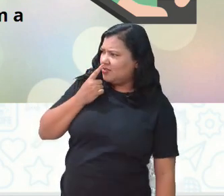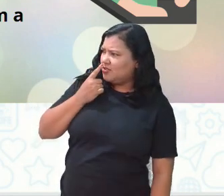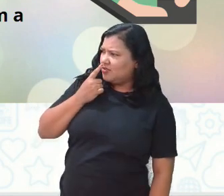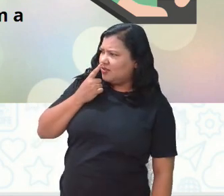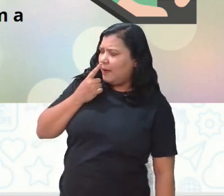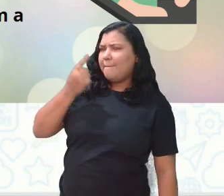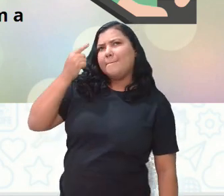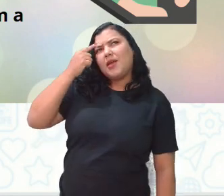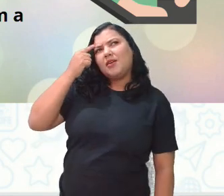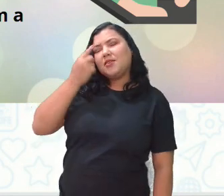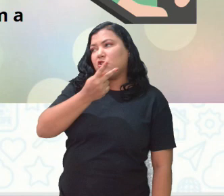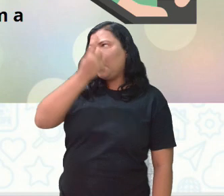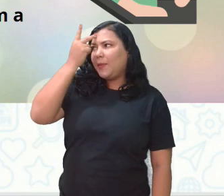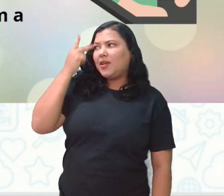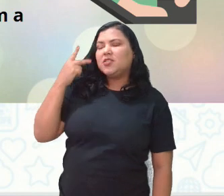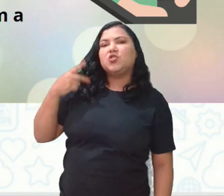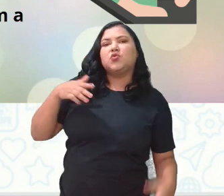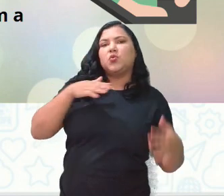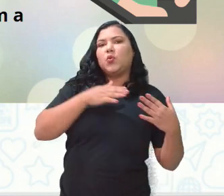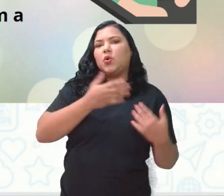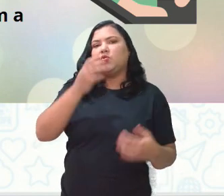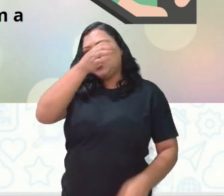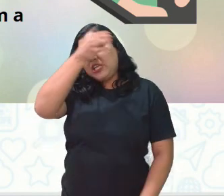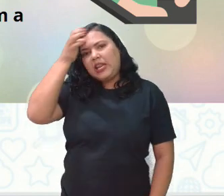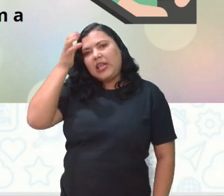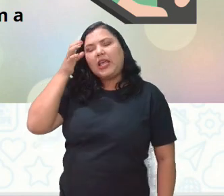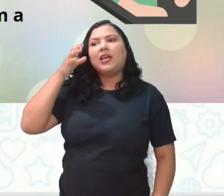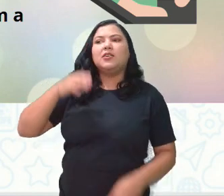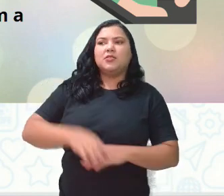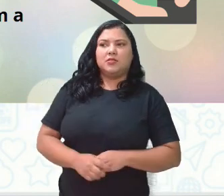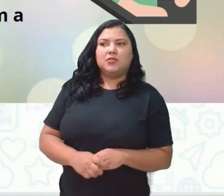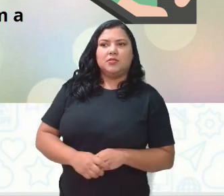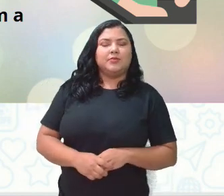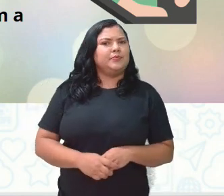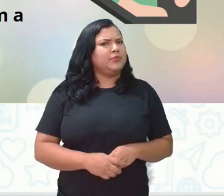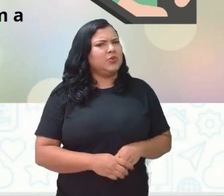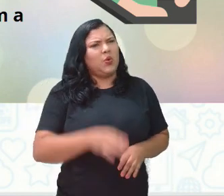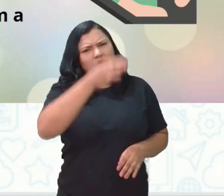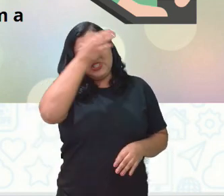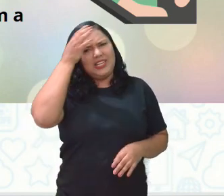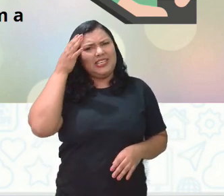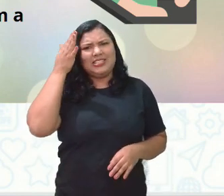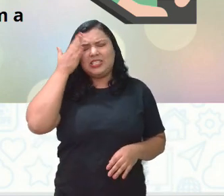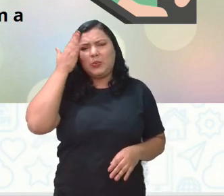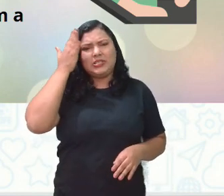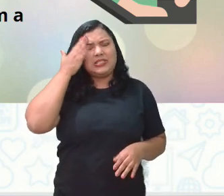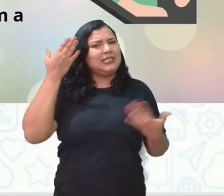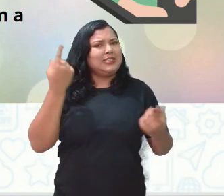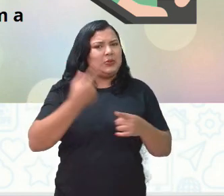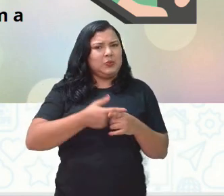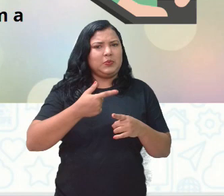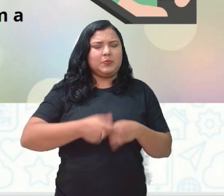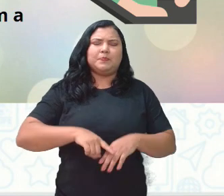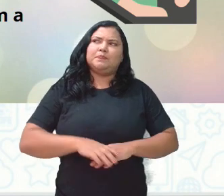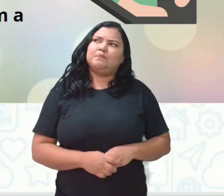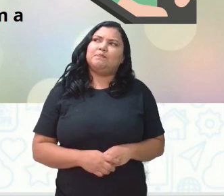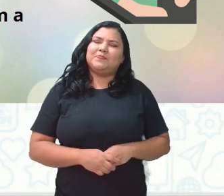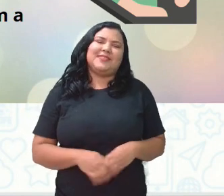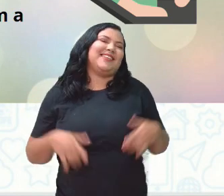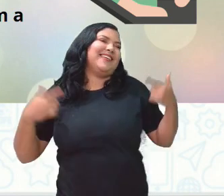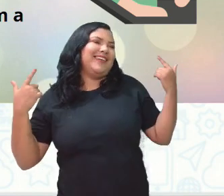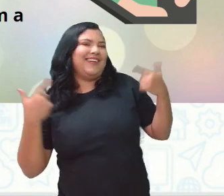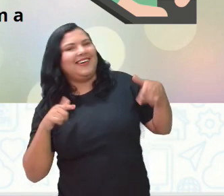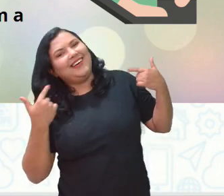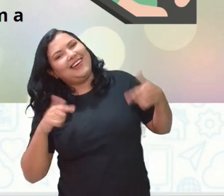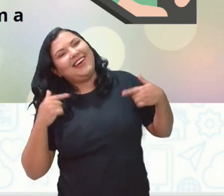"Pense nos vizinhos, pense nos clientes." Os clientes realmente não compreenderam o nariz de borracha. Deram